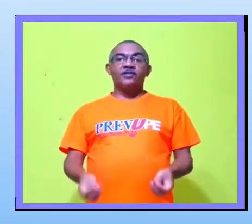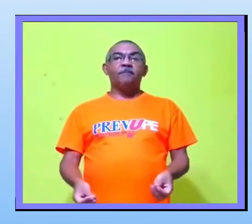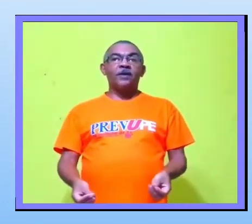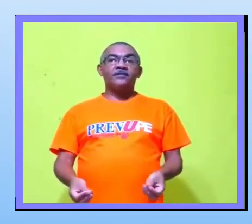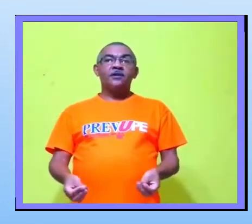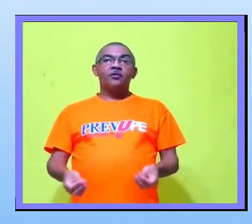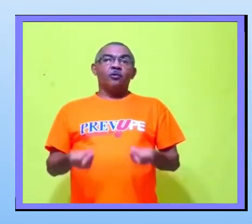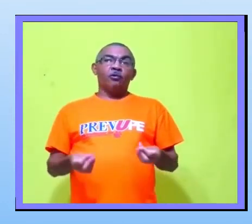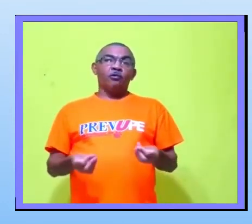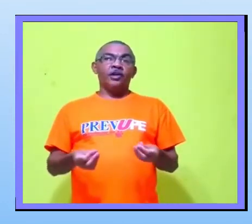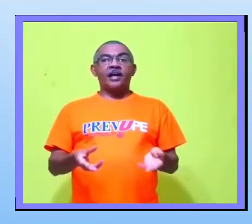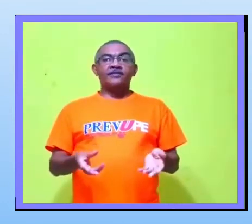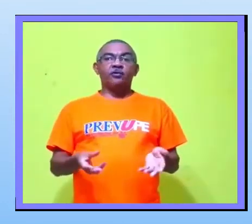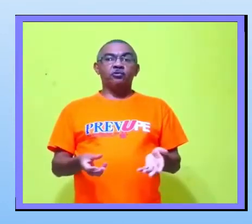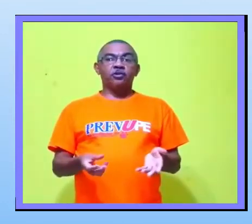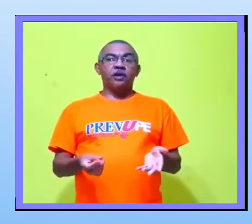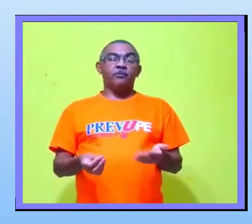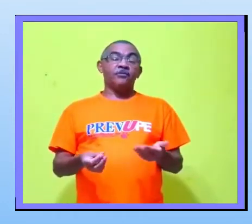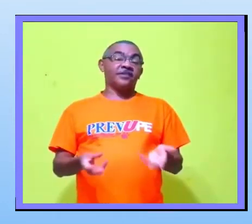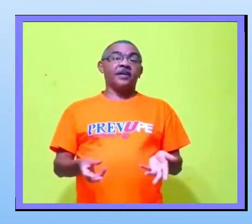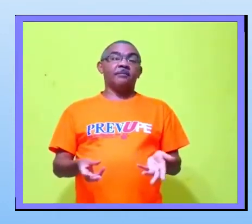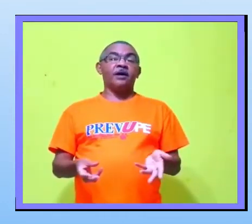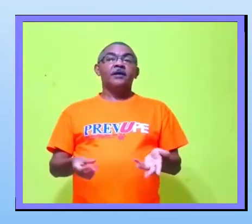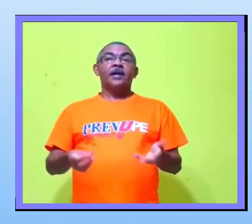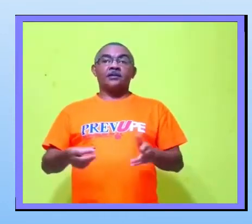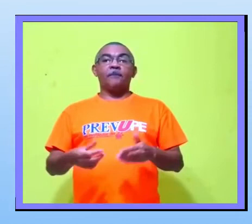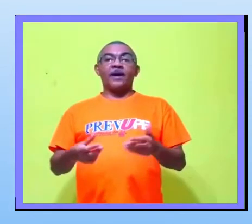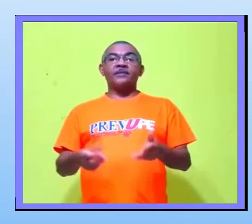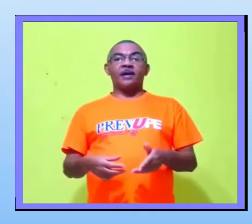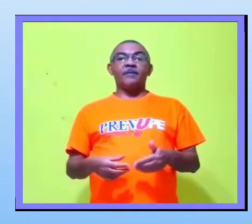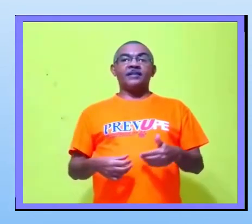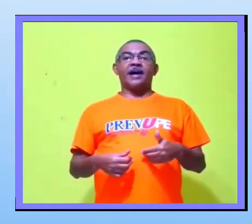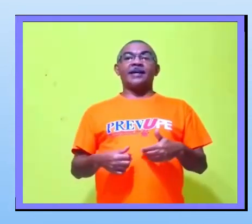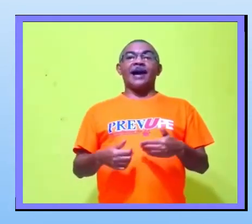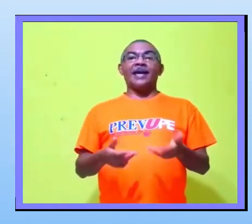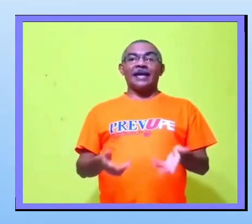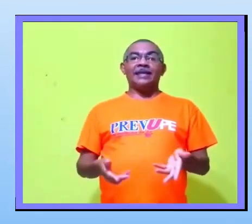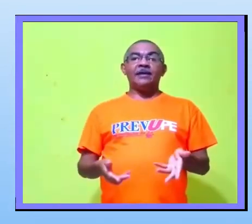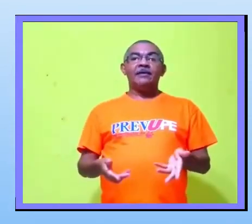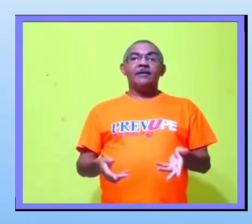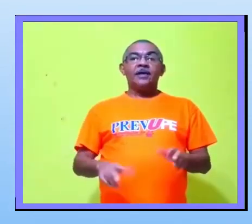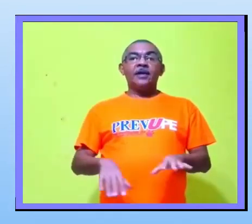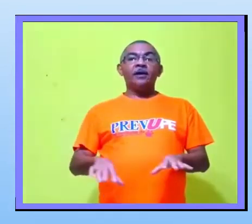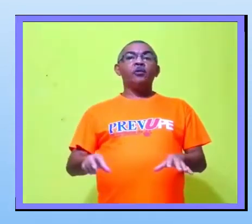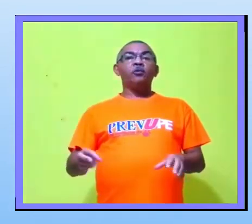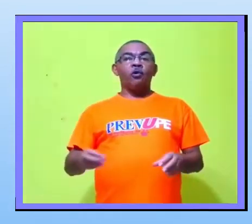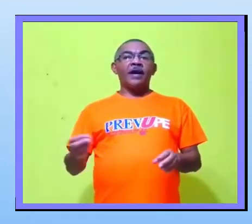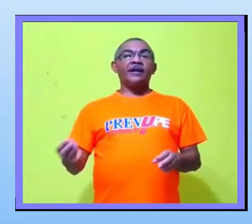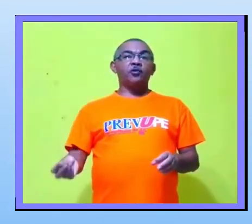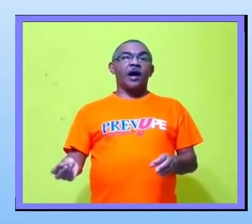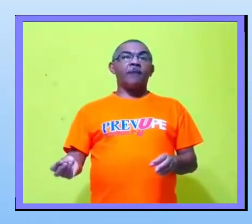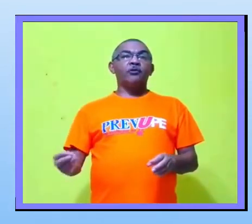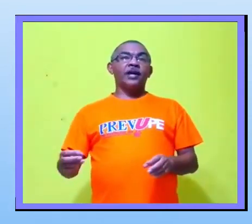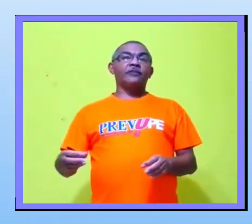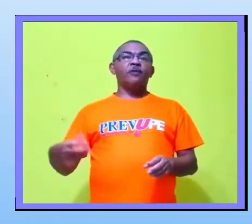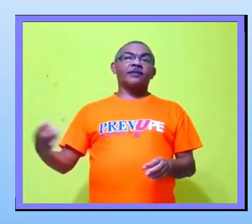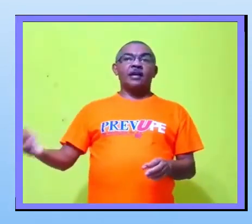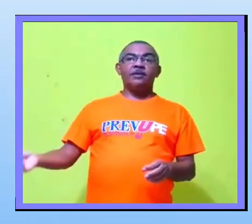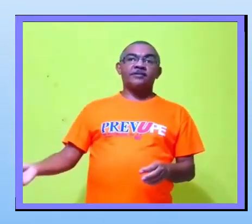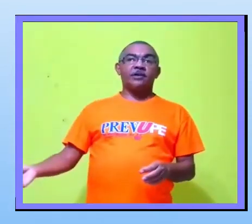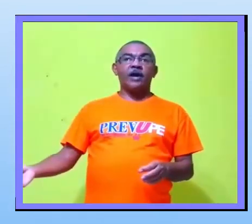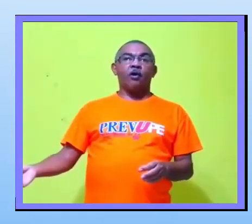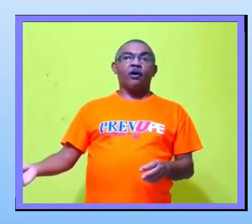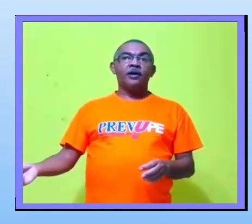ligação simples, ou ligação do tipo sigma. Então a parte intermediária é a N, e Como é